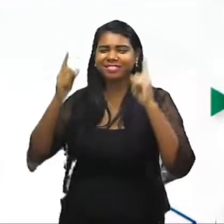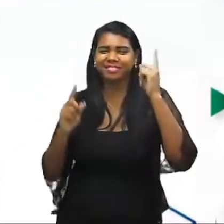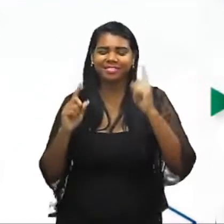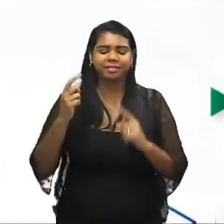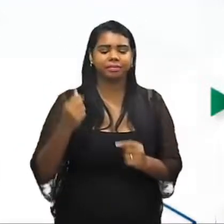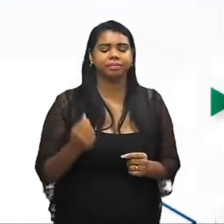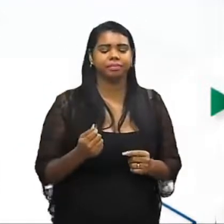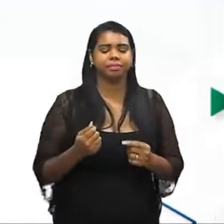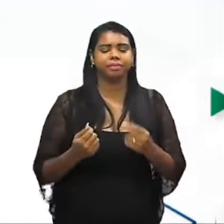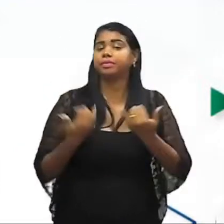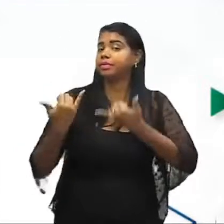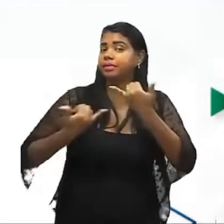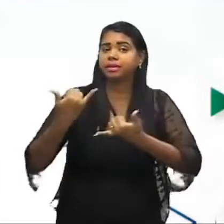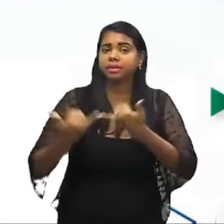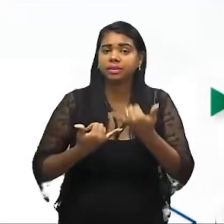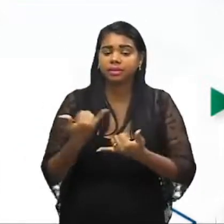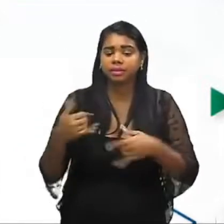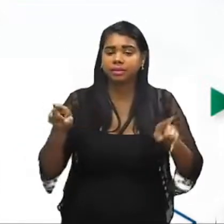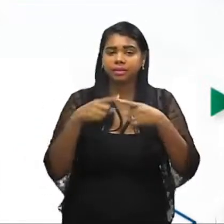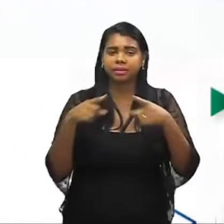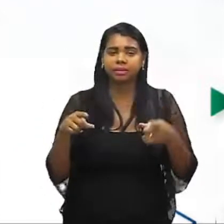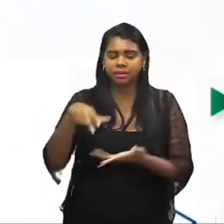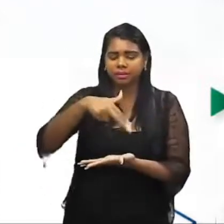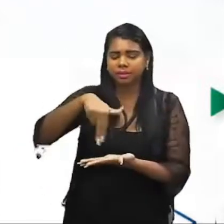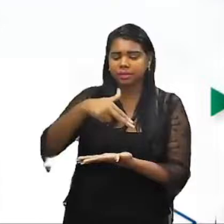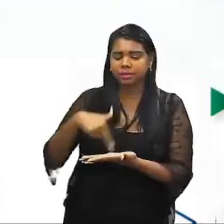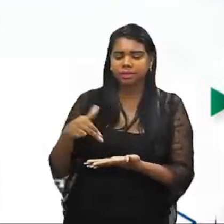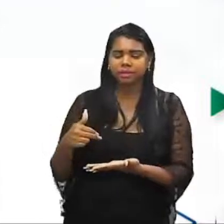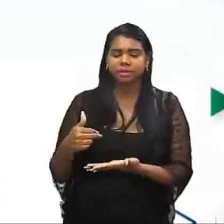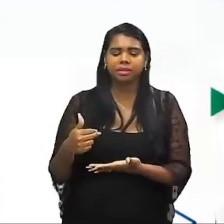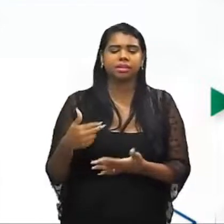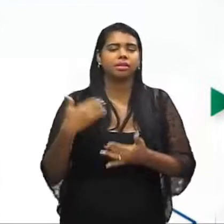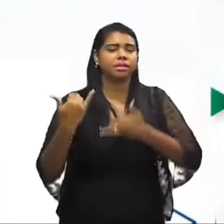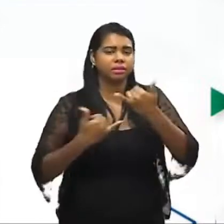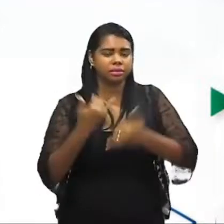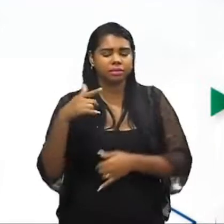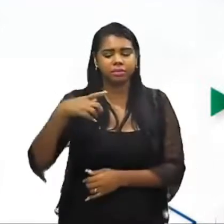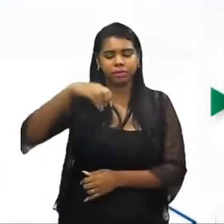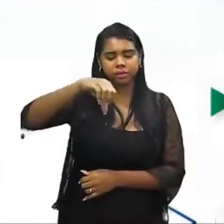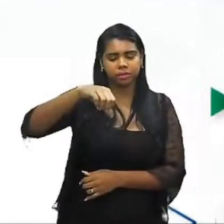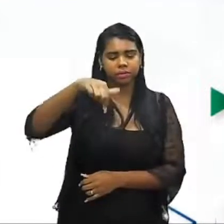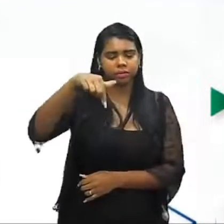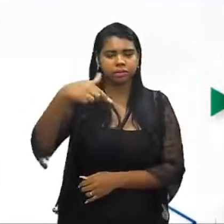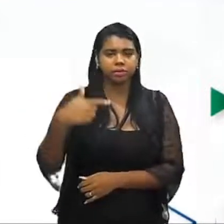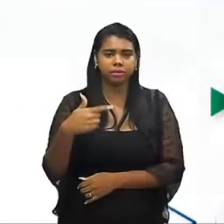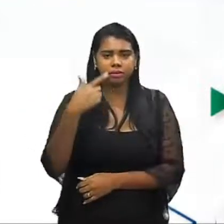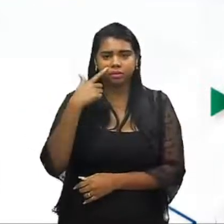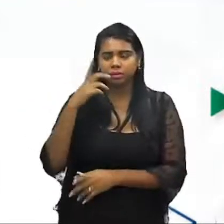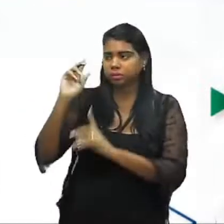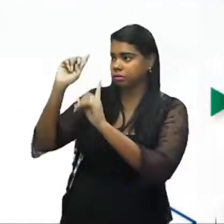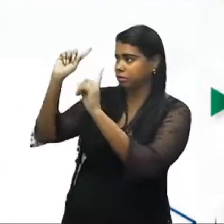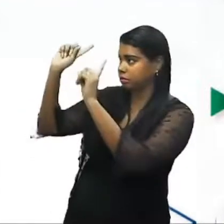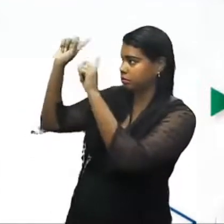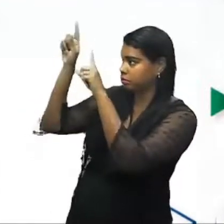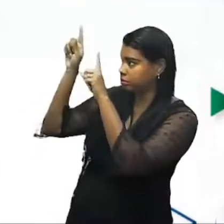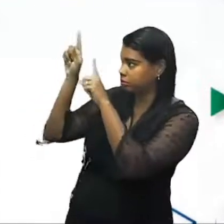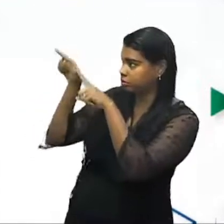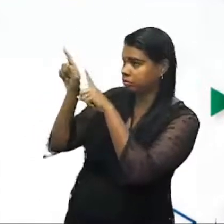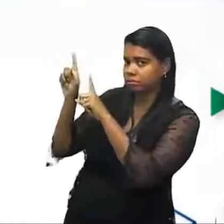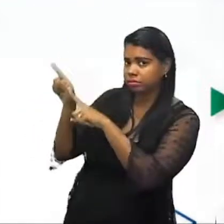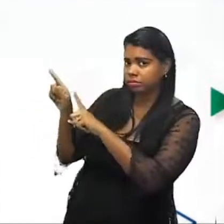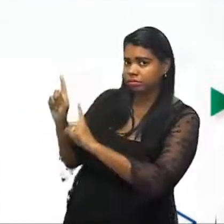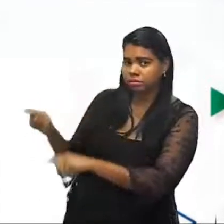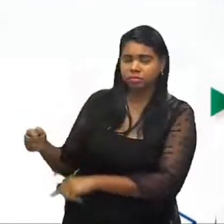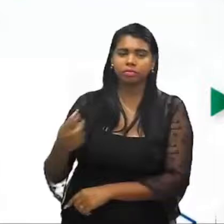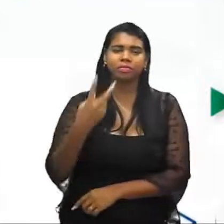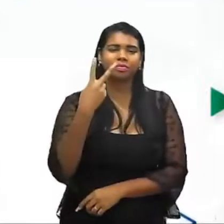rasgado. Então tá aí no quadro É Carnaval, Vamos Brincar, de 1972. Então são dois quadros que foram escolhidos para mostrar